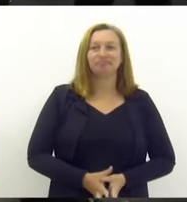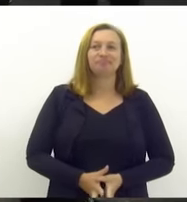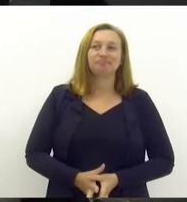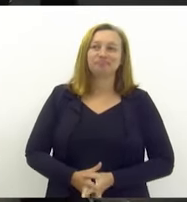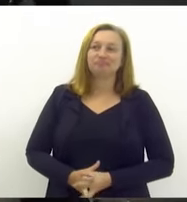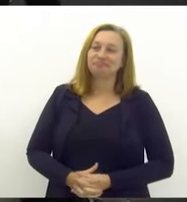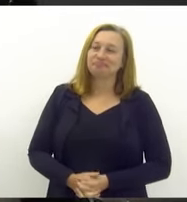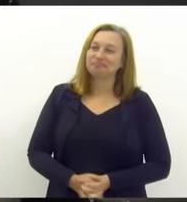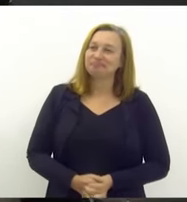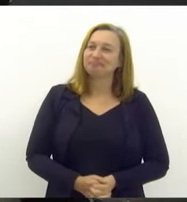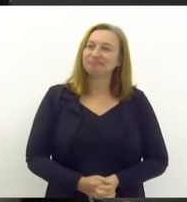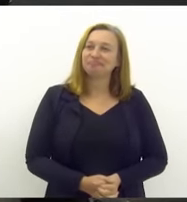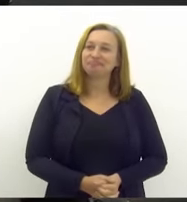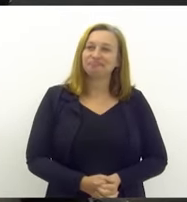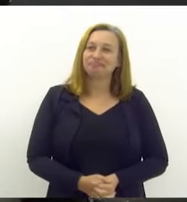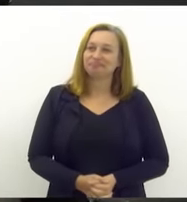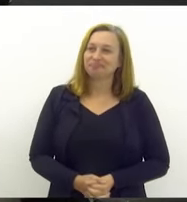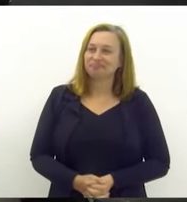Paulo